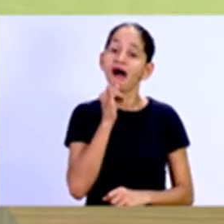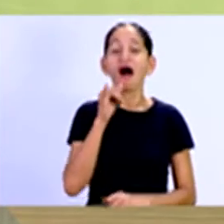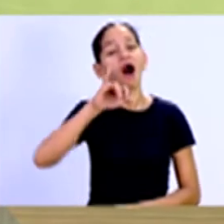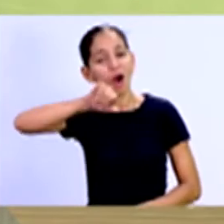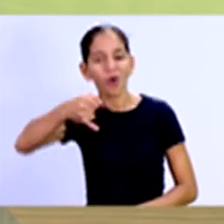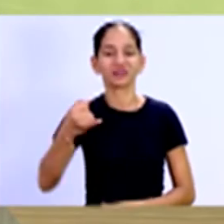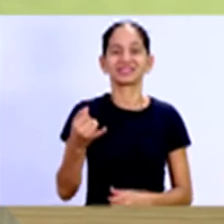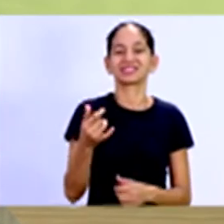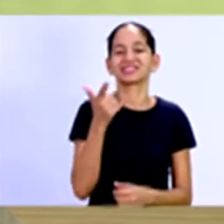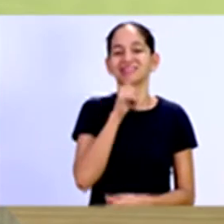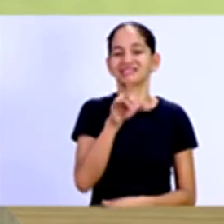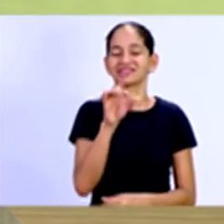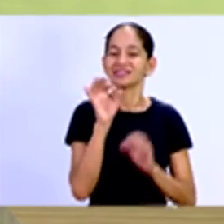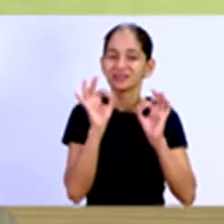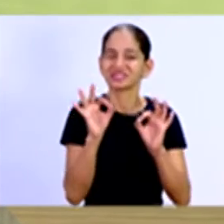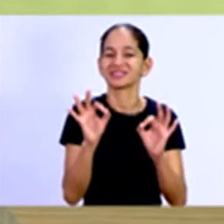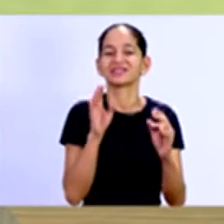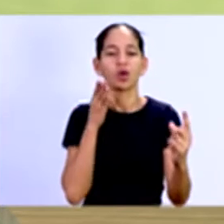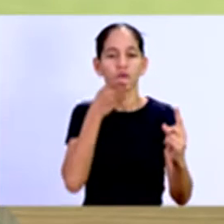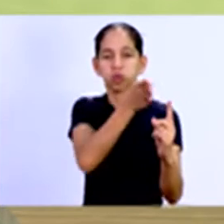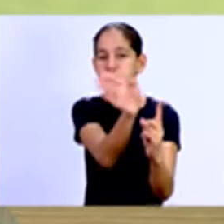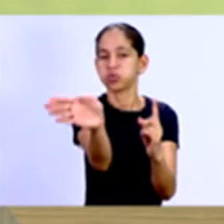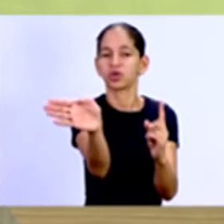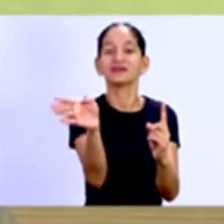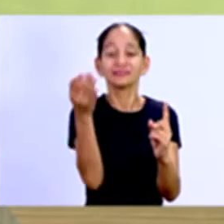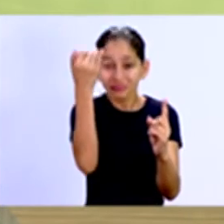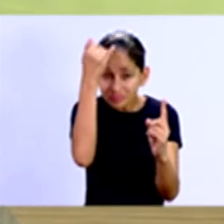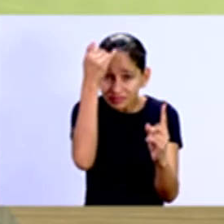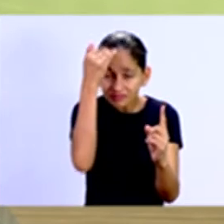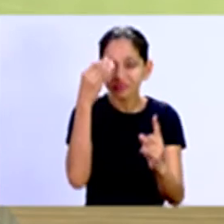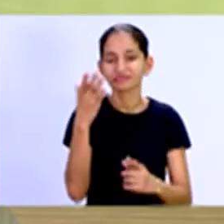situação. Eu acho que foi isso que eles quiseram dizer nessa questão.